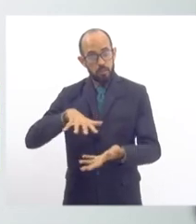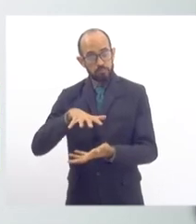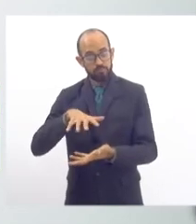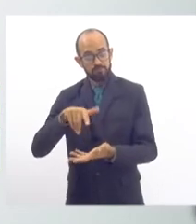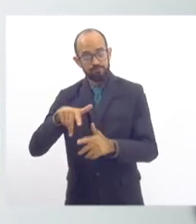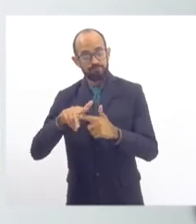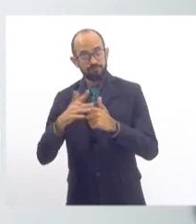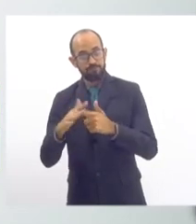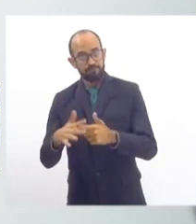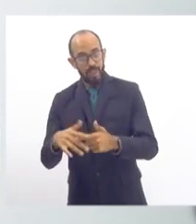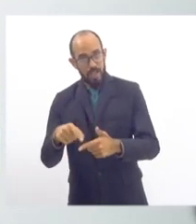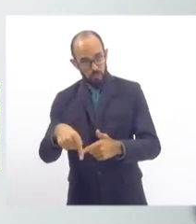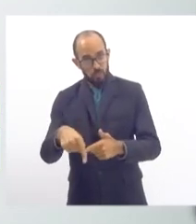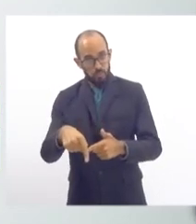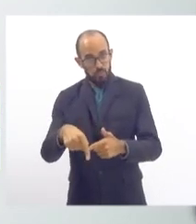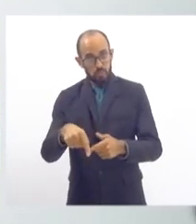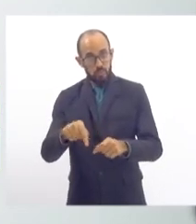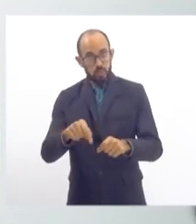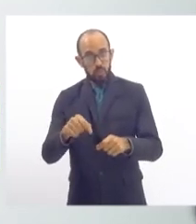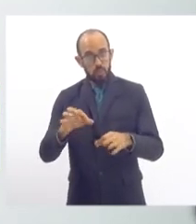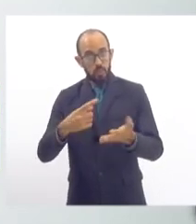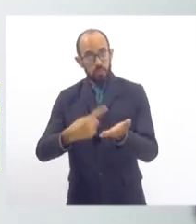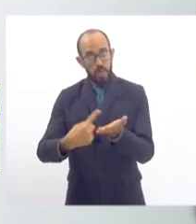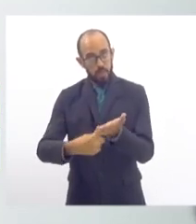plano que hoje está homologado.